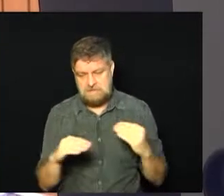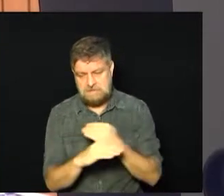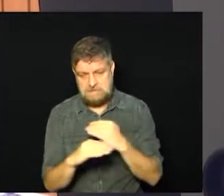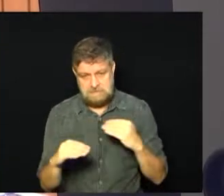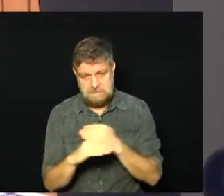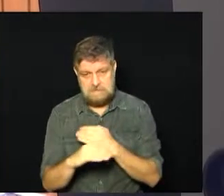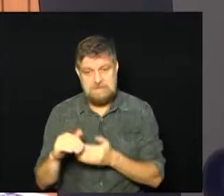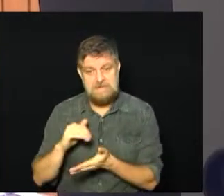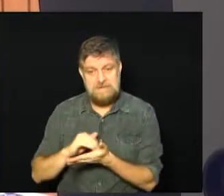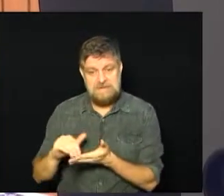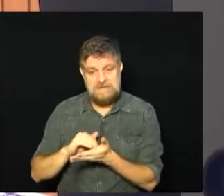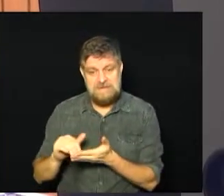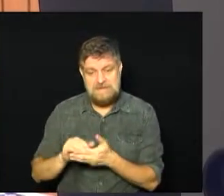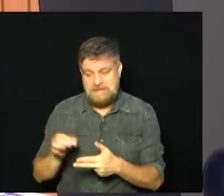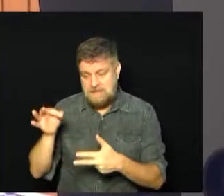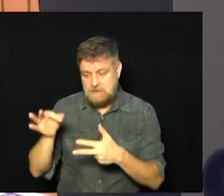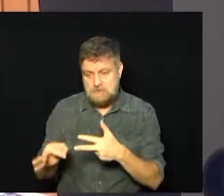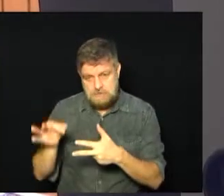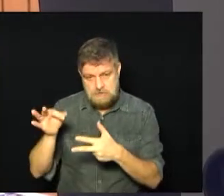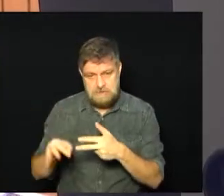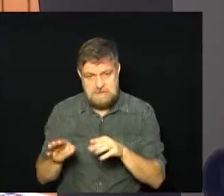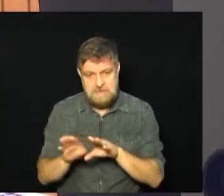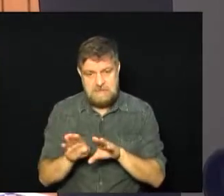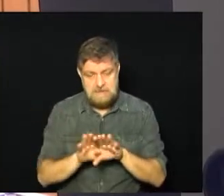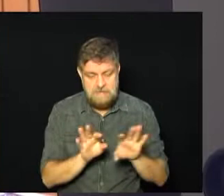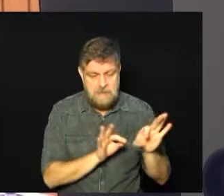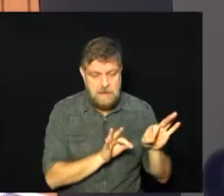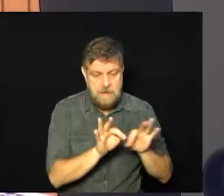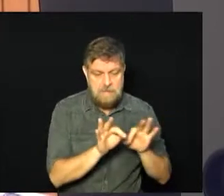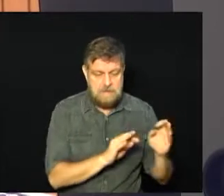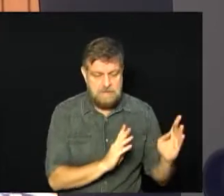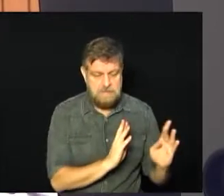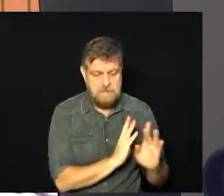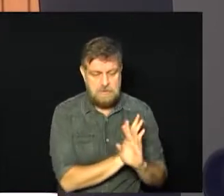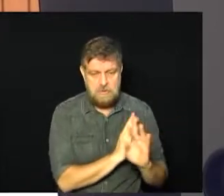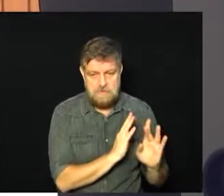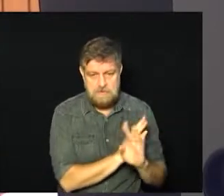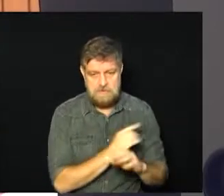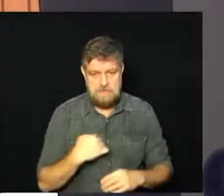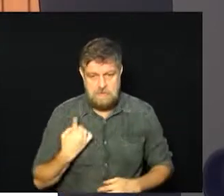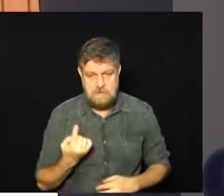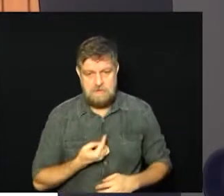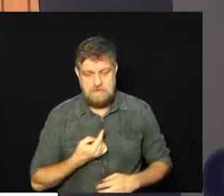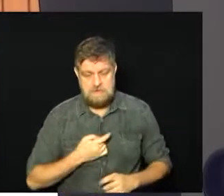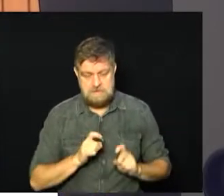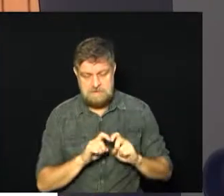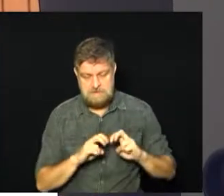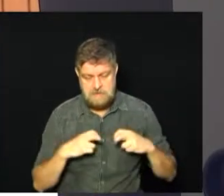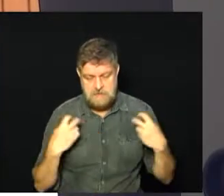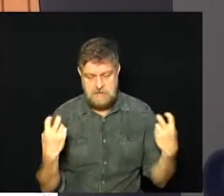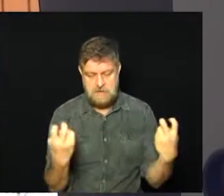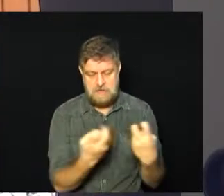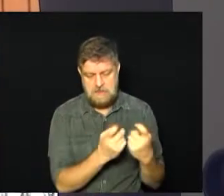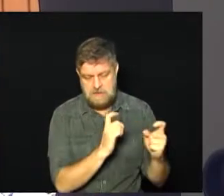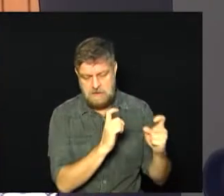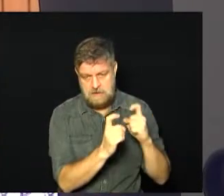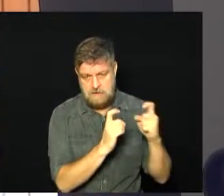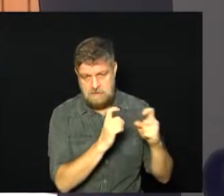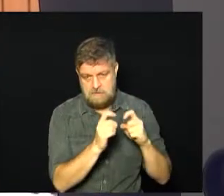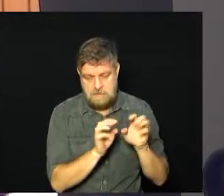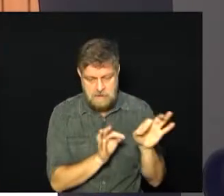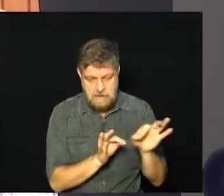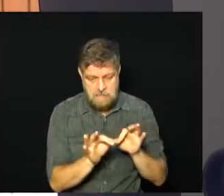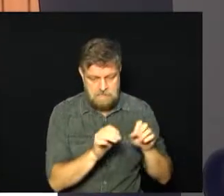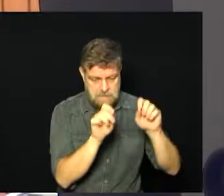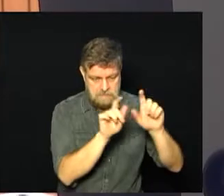Secretaria Municipal de Justiça e da Secretaria de Planejamento e Urbanismo. Nós tivemos algumas discussões que engendraram a apresentação que farei